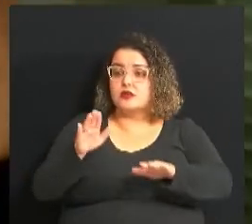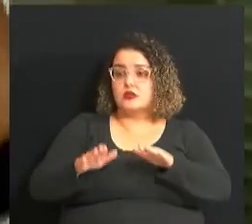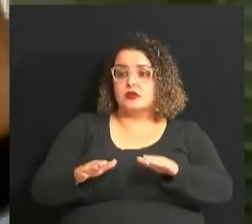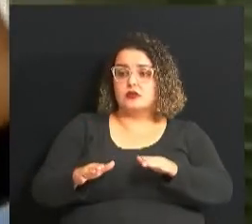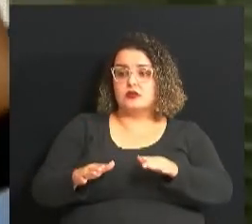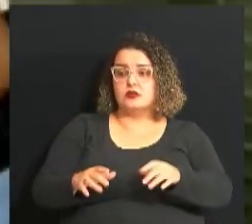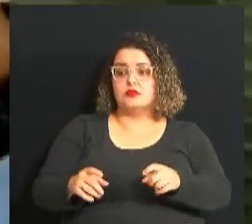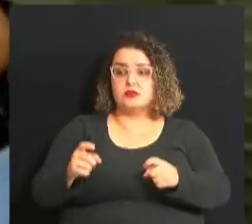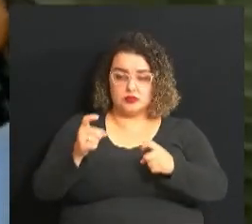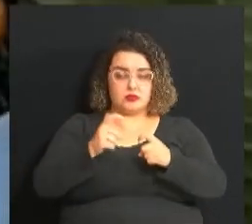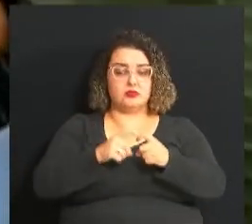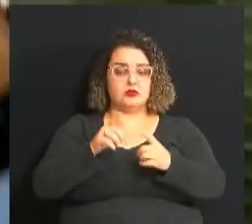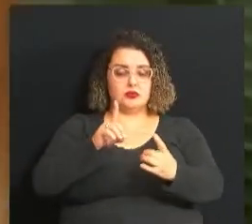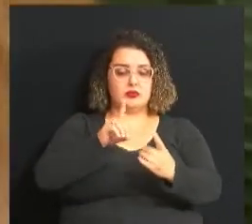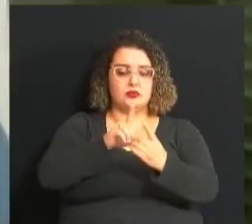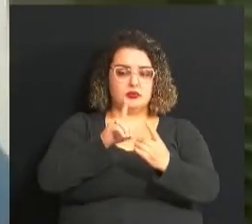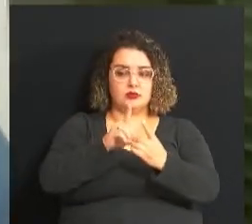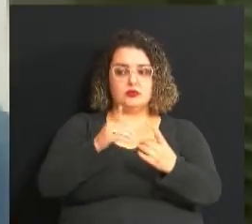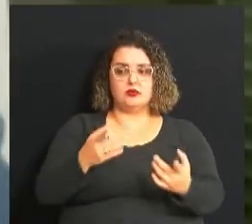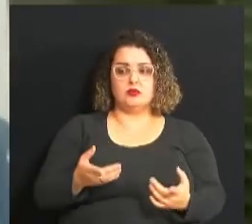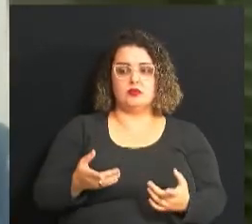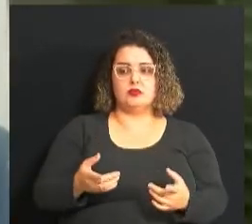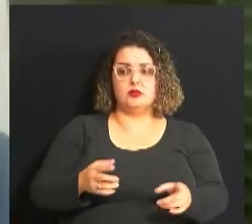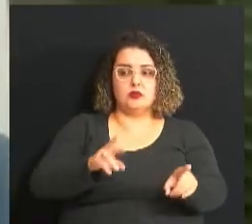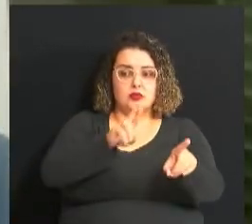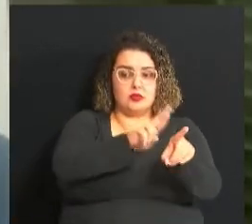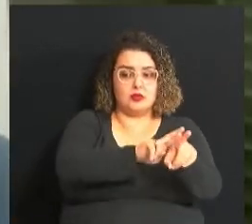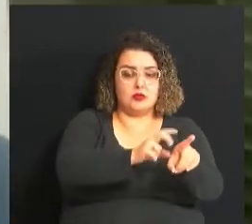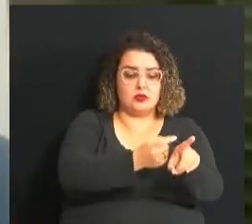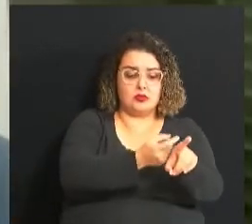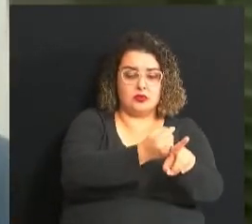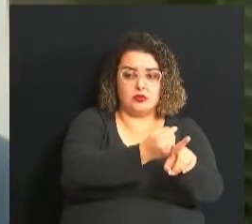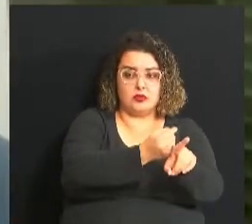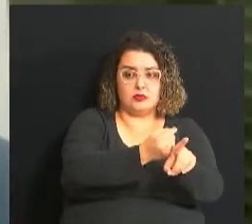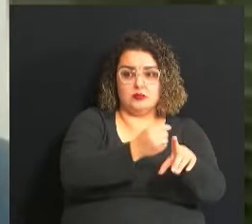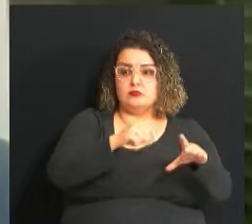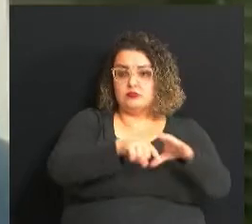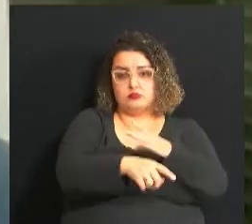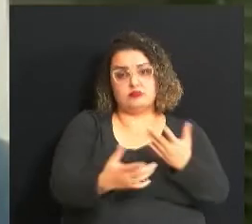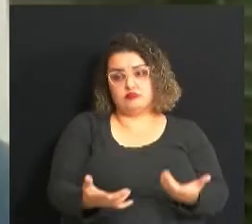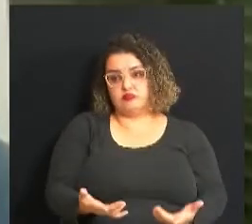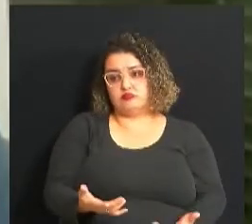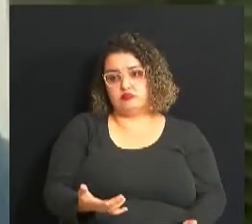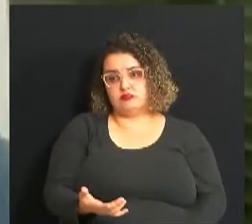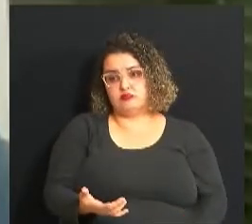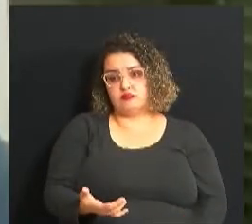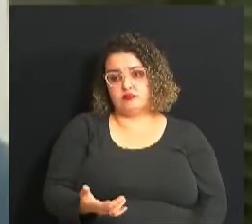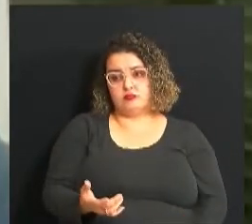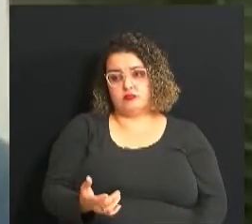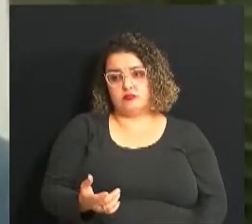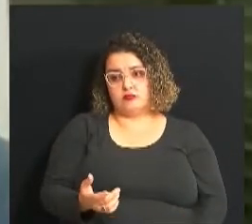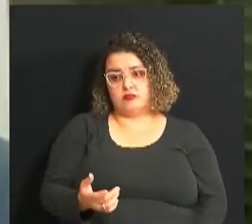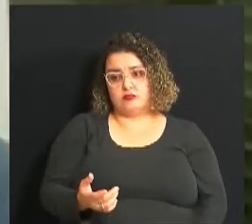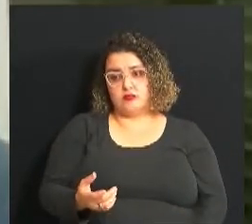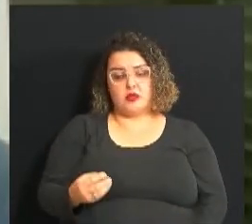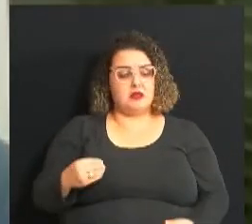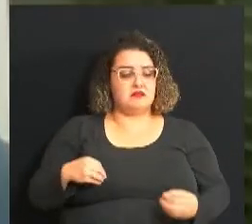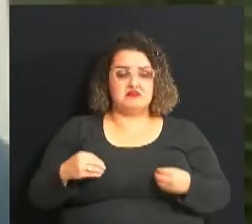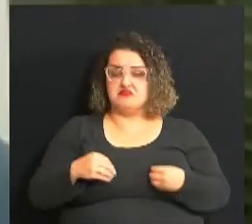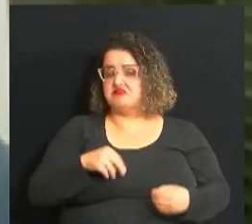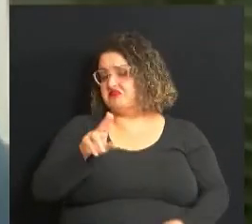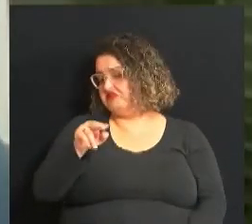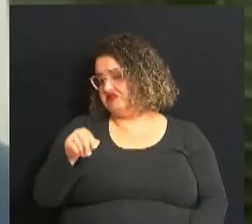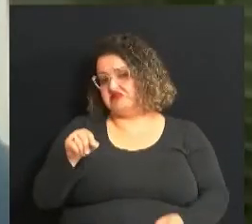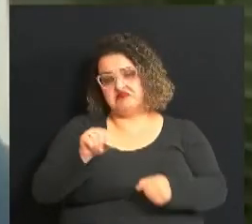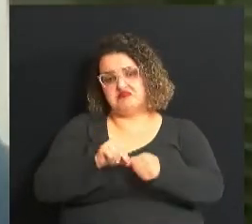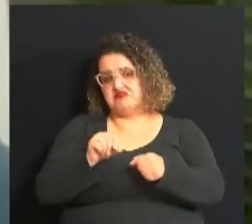que chegam com câncer avançado de próstata e que foram negligentes com o seu exame. Nunca fizeram,